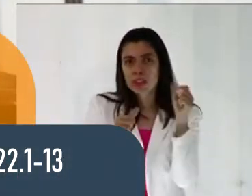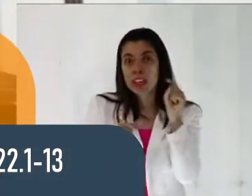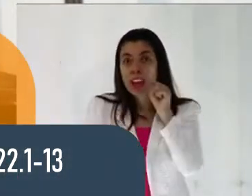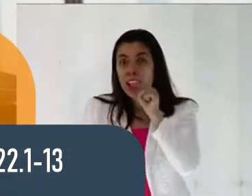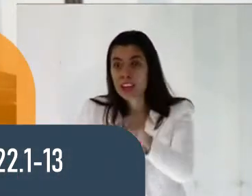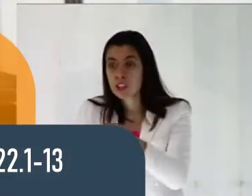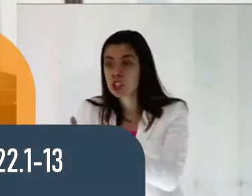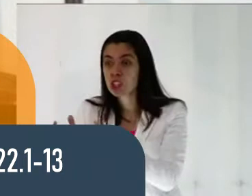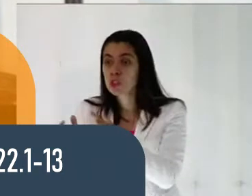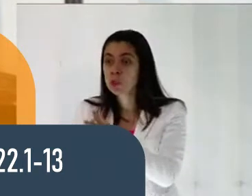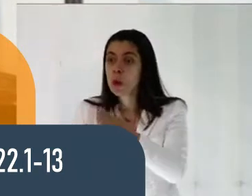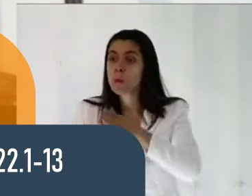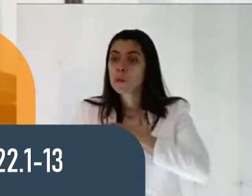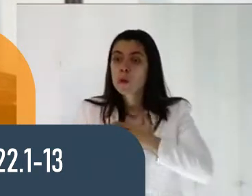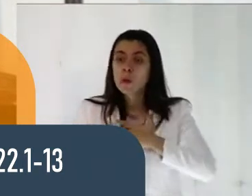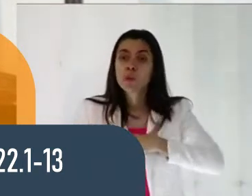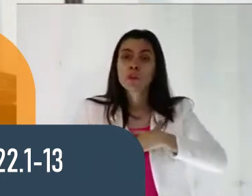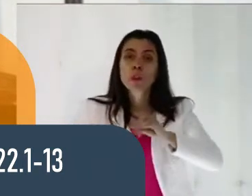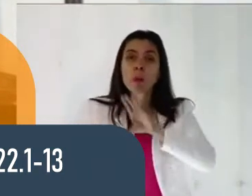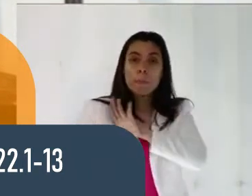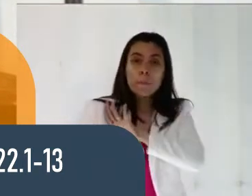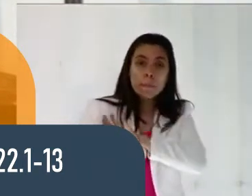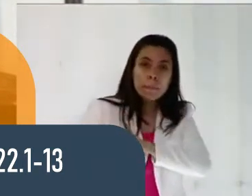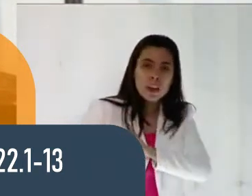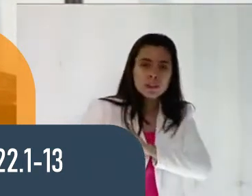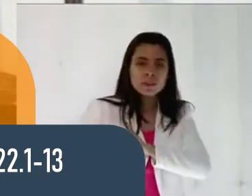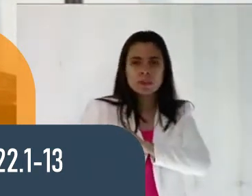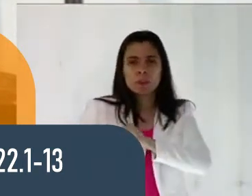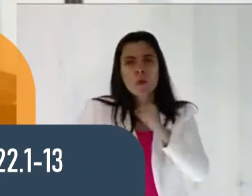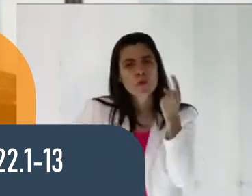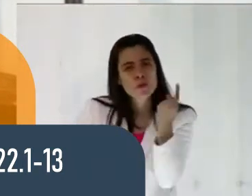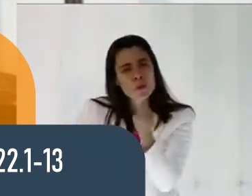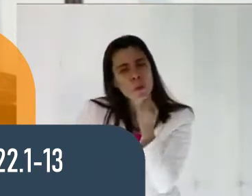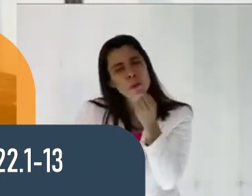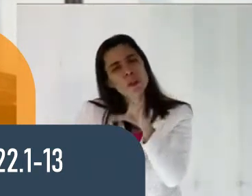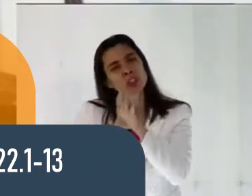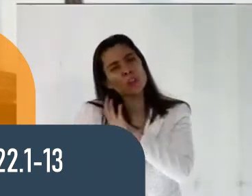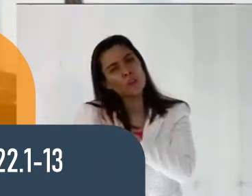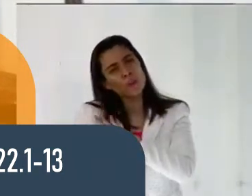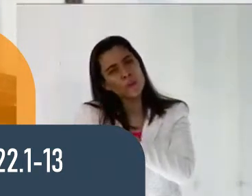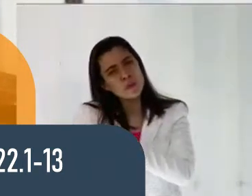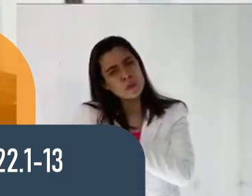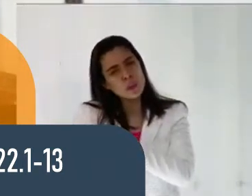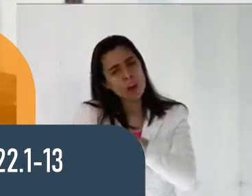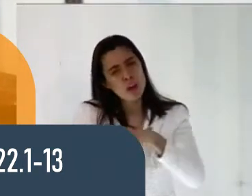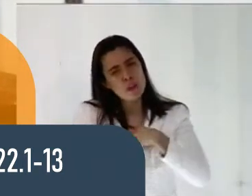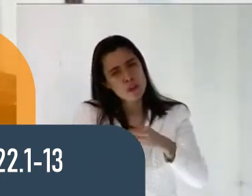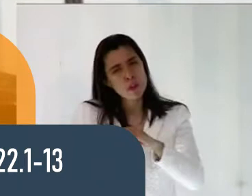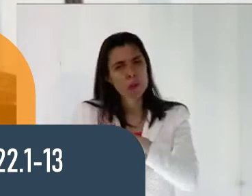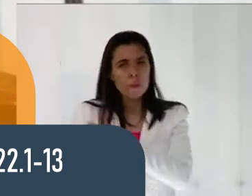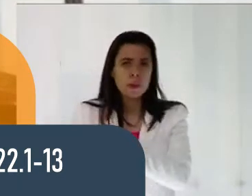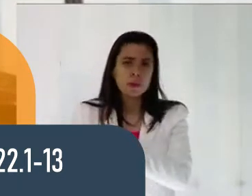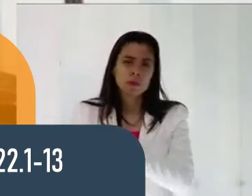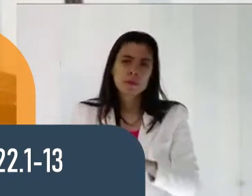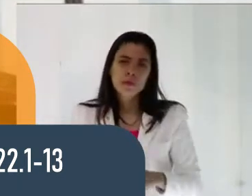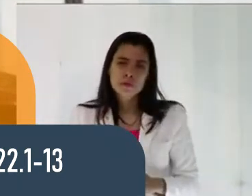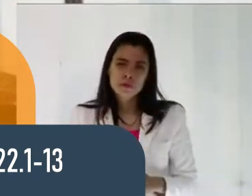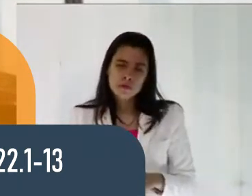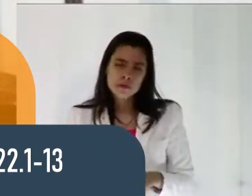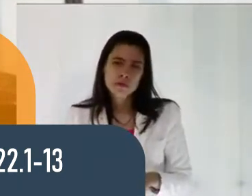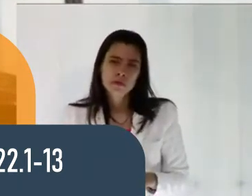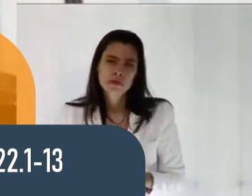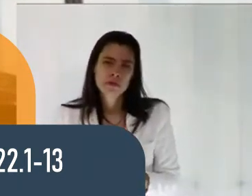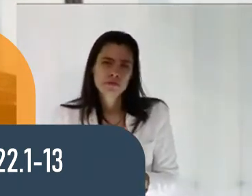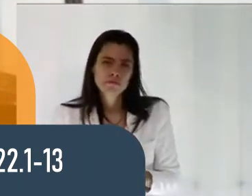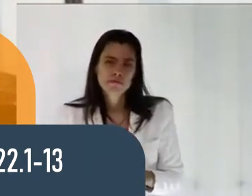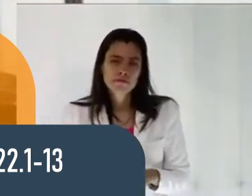há aqui então esse paralelo, assim como Abraão amava profundamente Isaque, nós podemos afirmar com todas